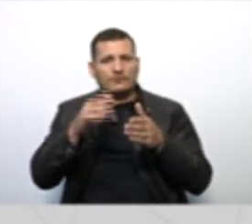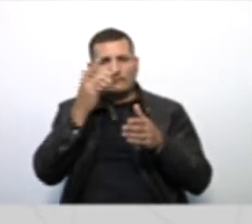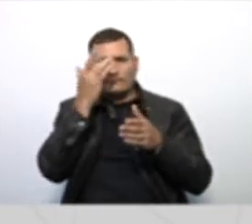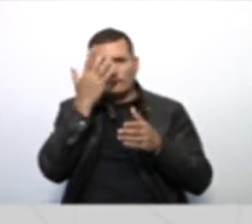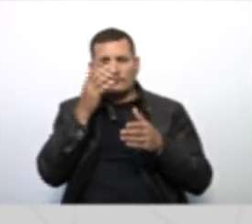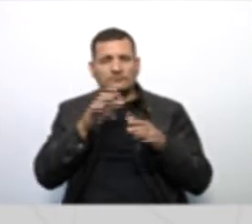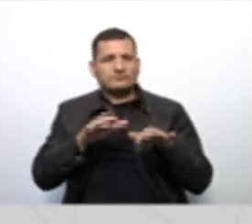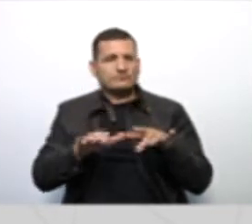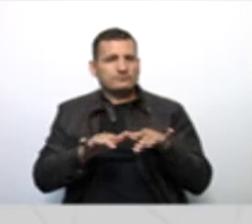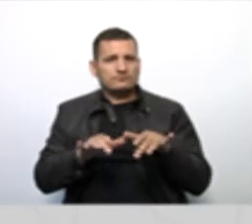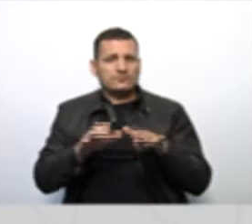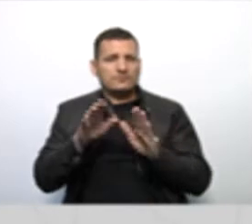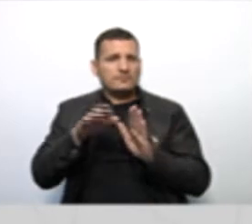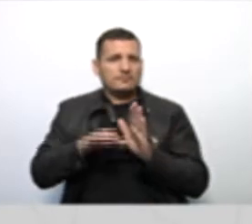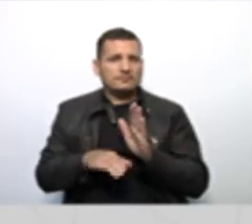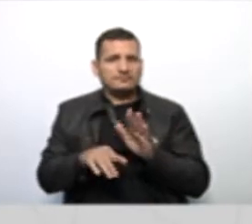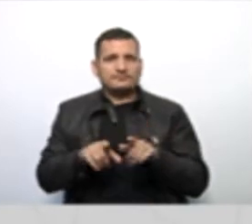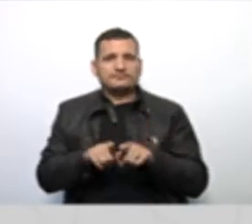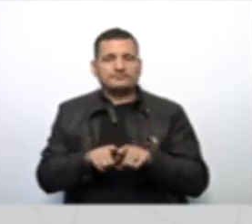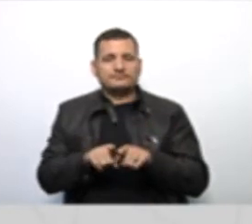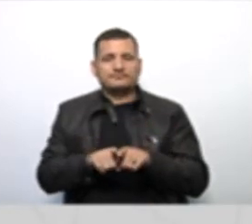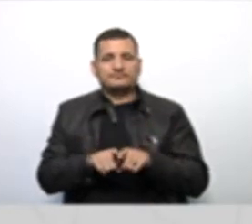desenvolver e são mais baratos.